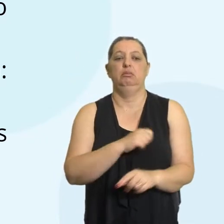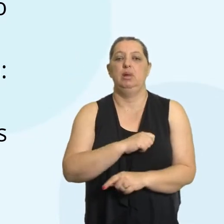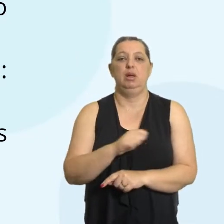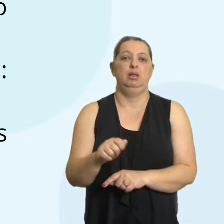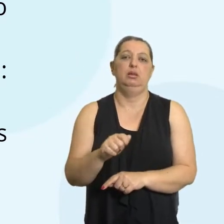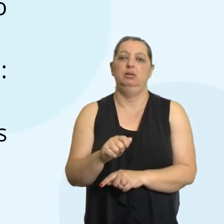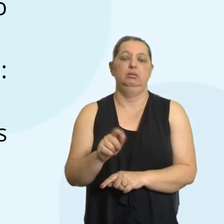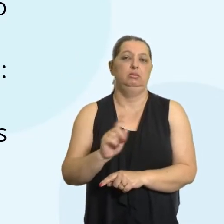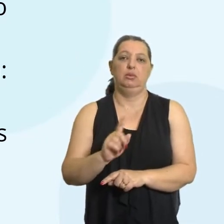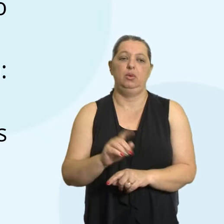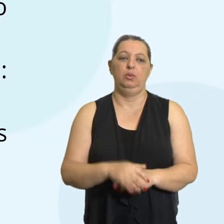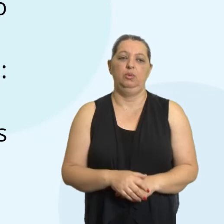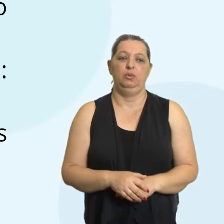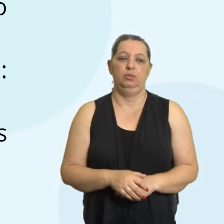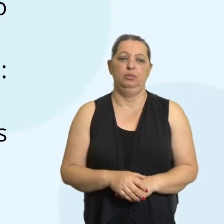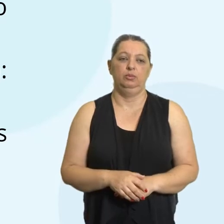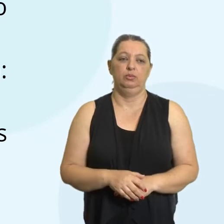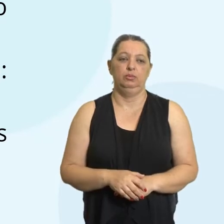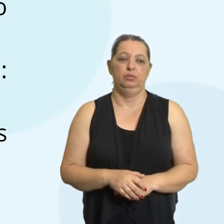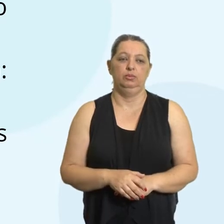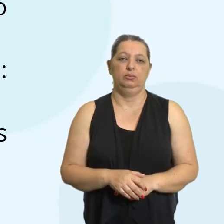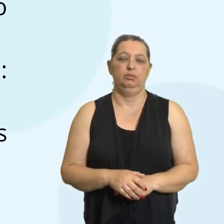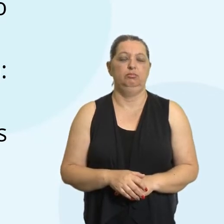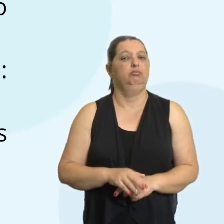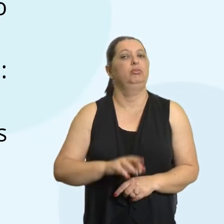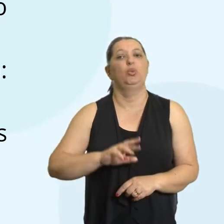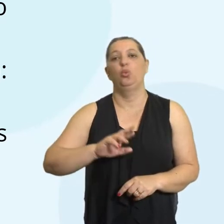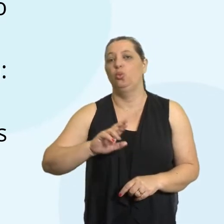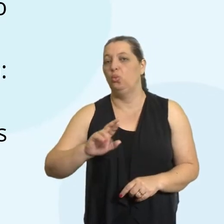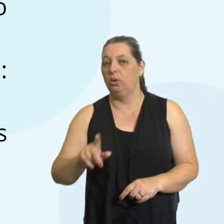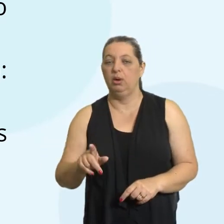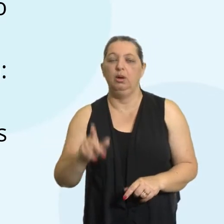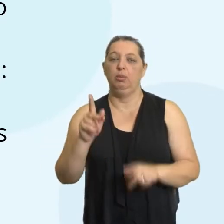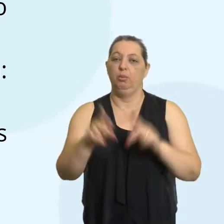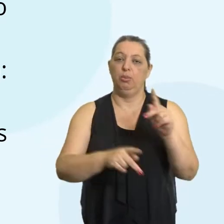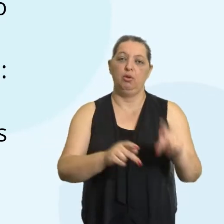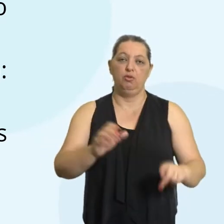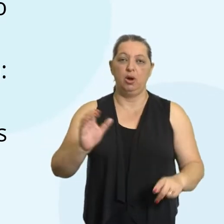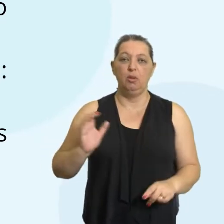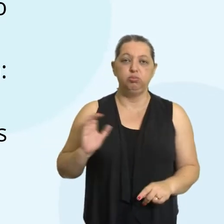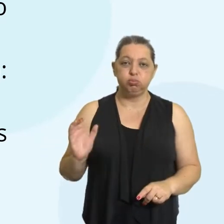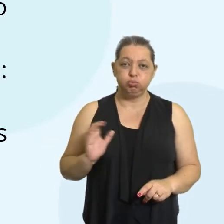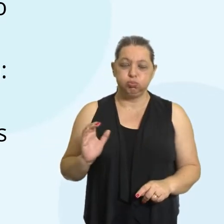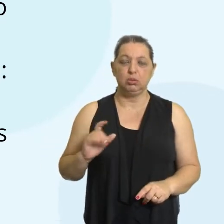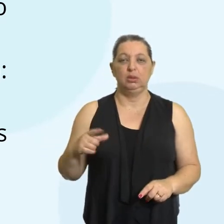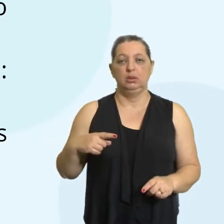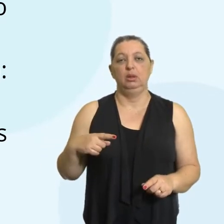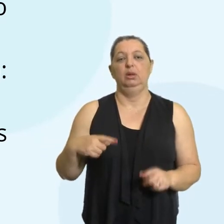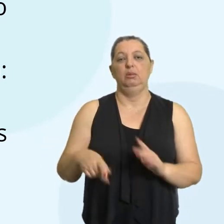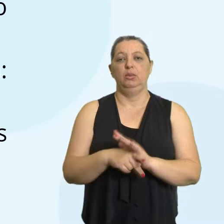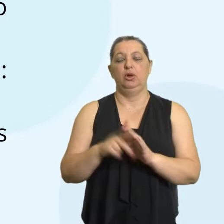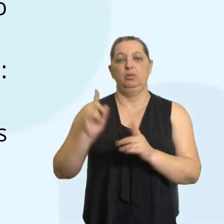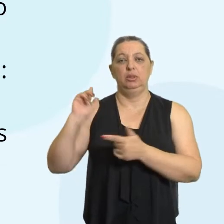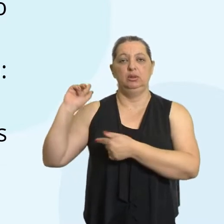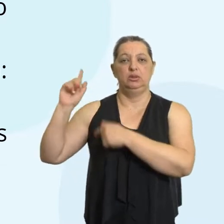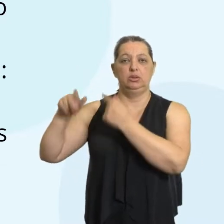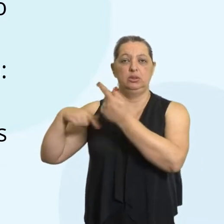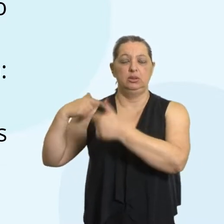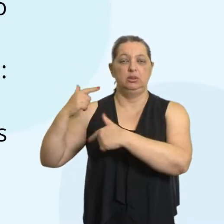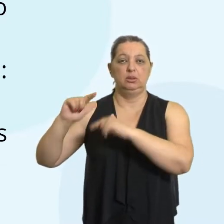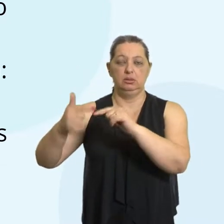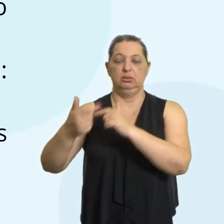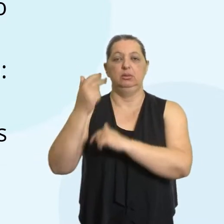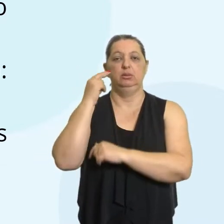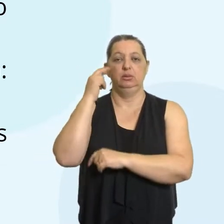que o povo brasileiro não é um povo rico que o povo brasileiro tem ascendência em diversos países culturas